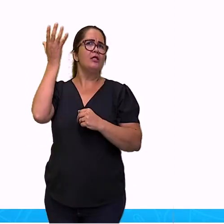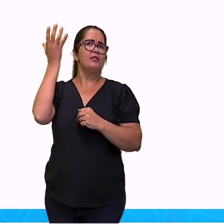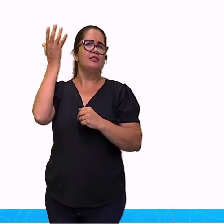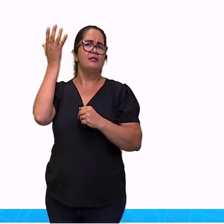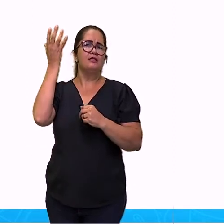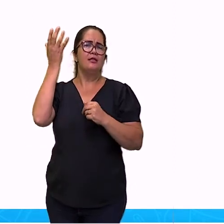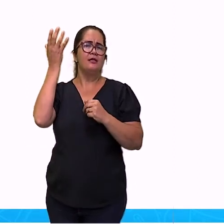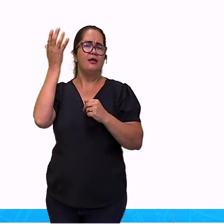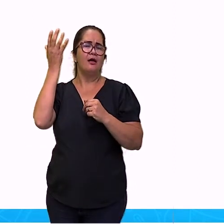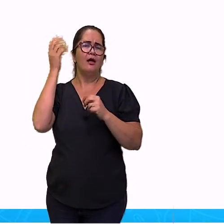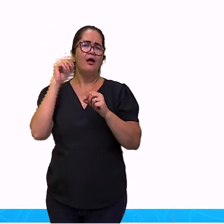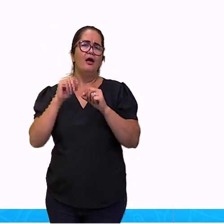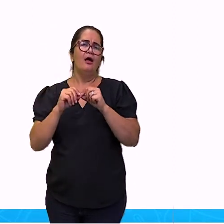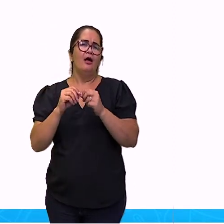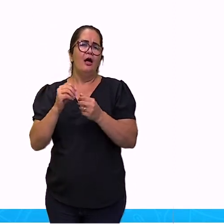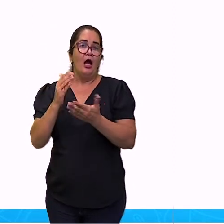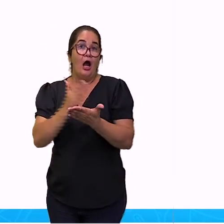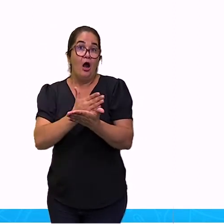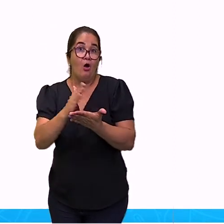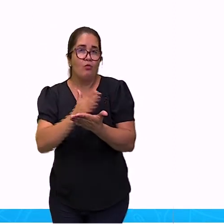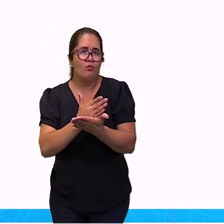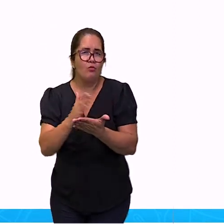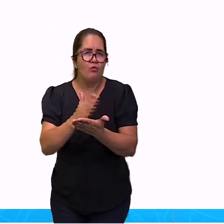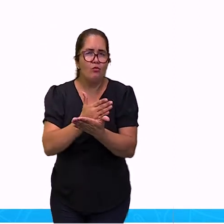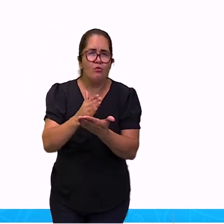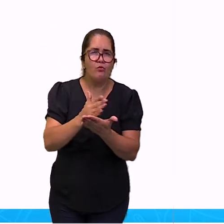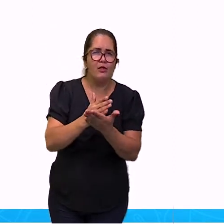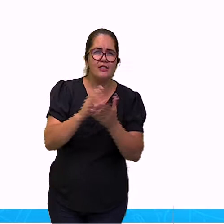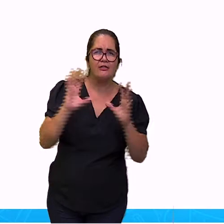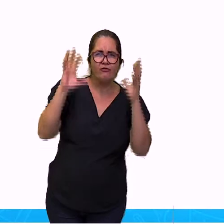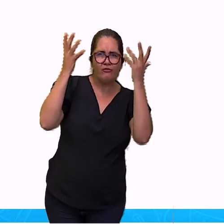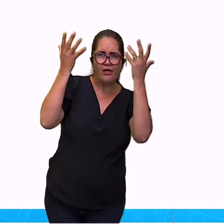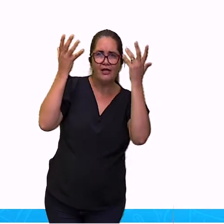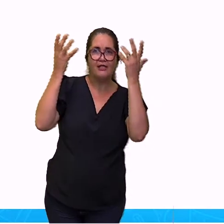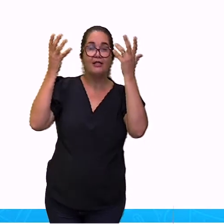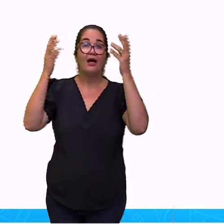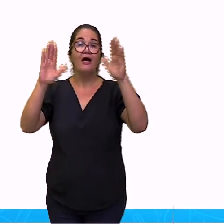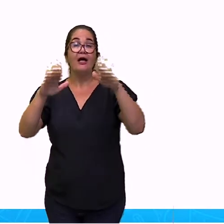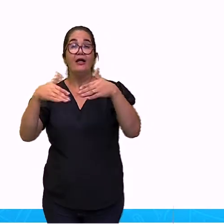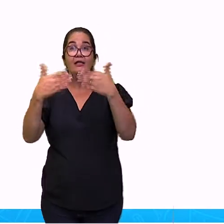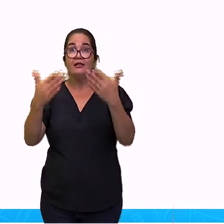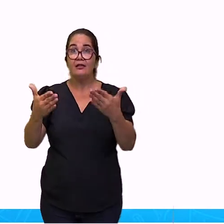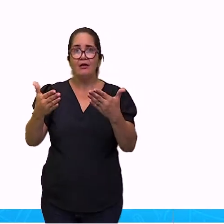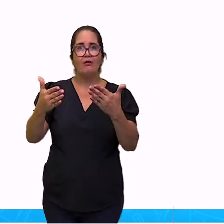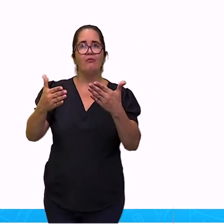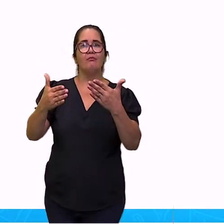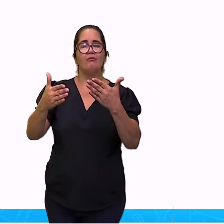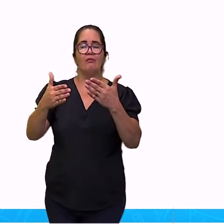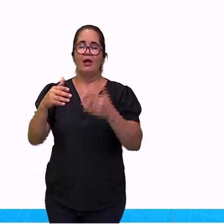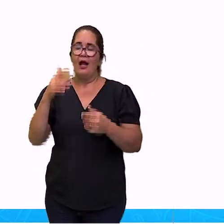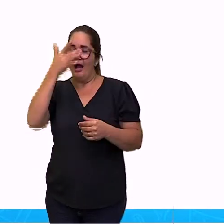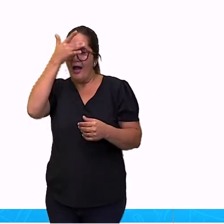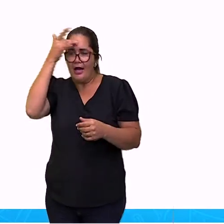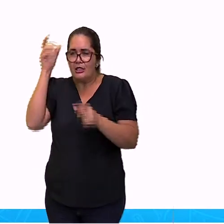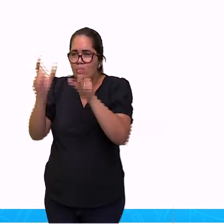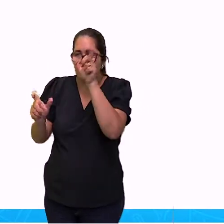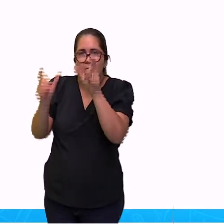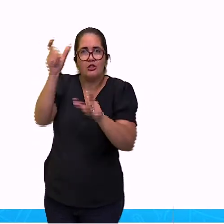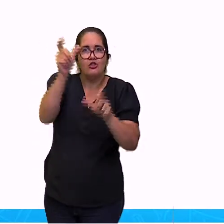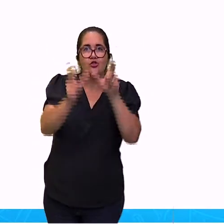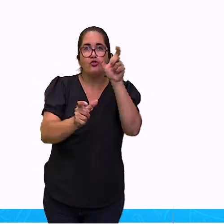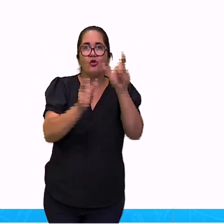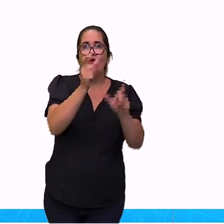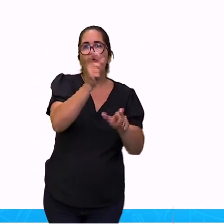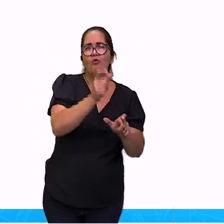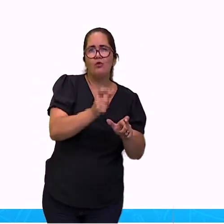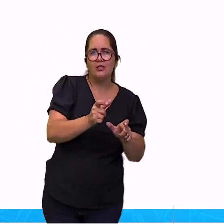como era chamado, né? Mais tarde, ele foi introduzido na França, foi ganhando aperfeiçoações, foi